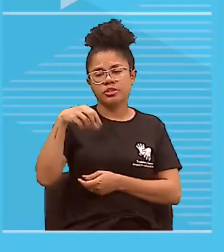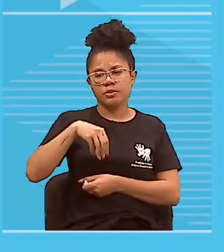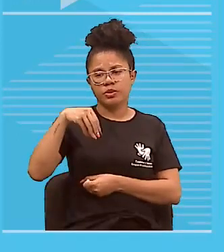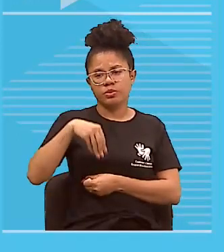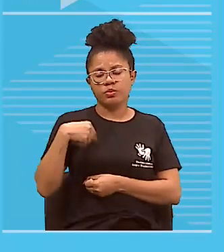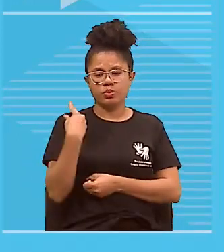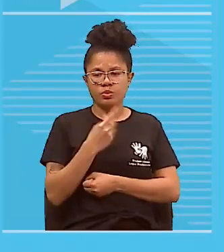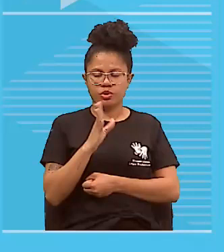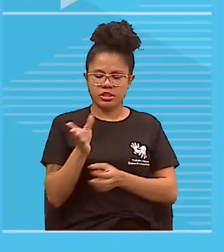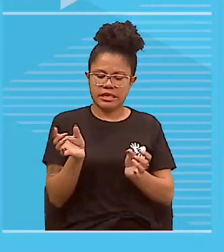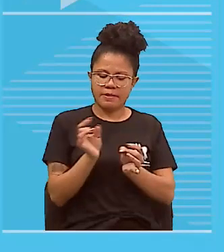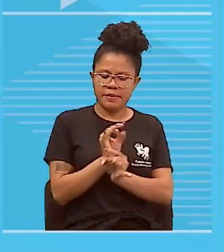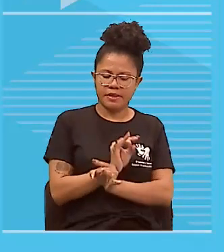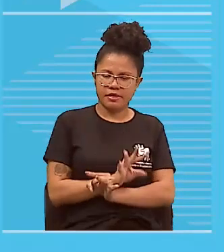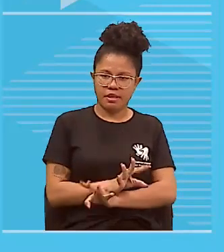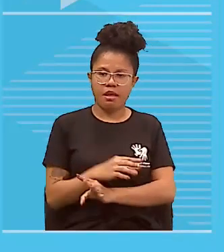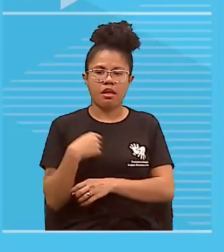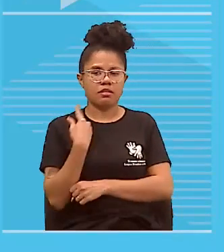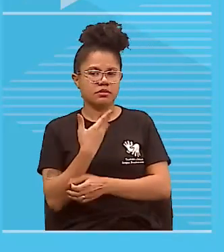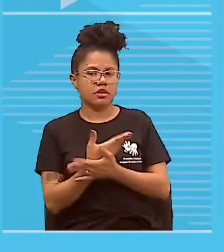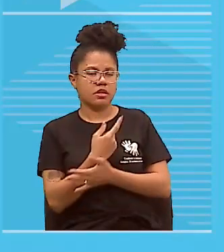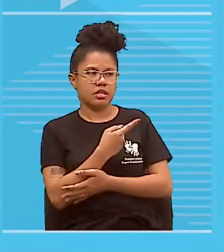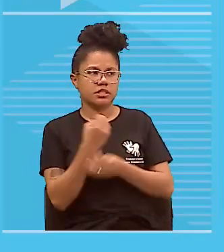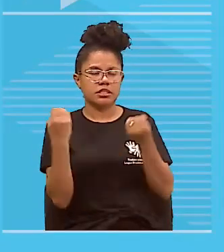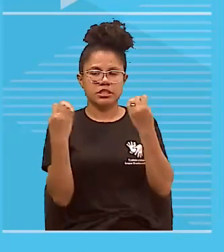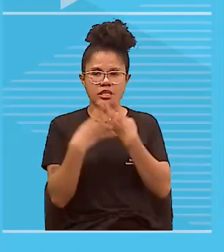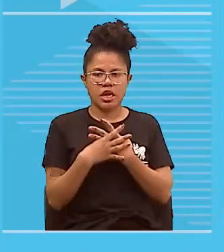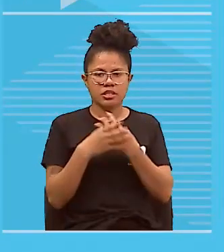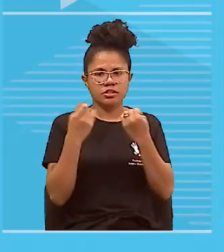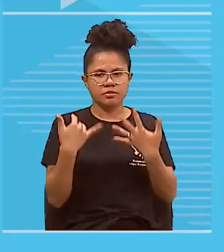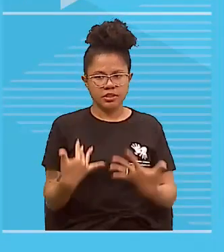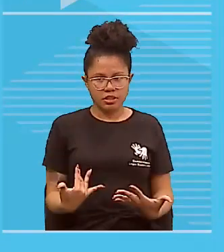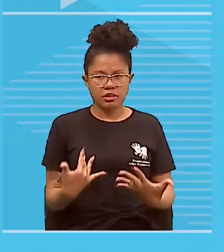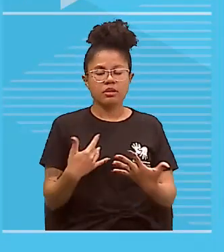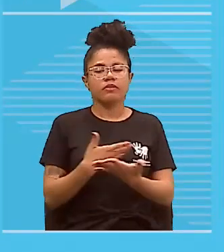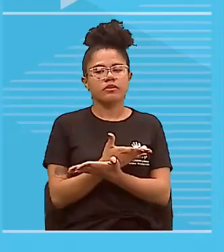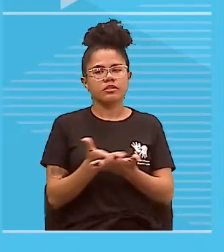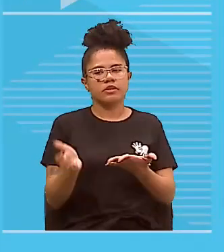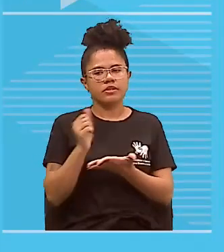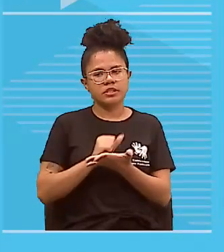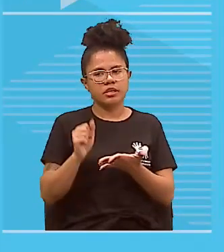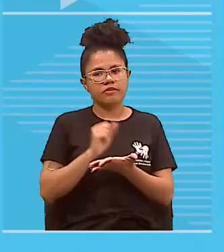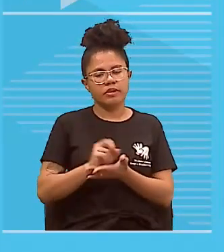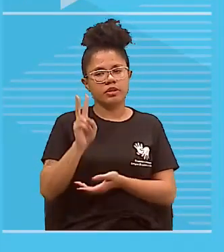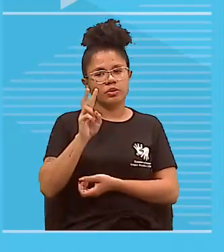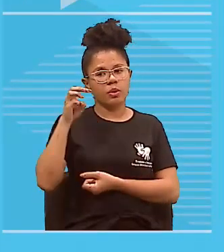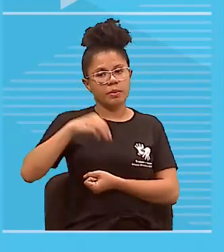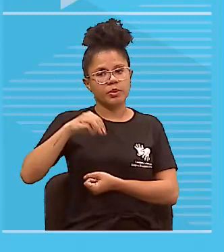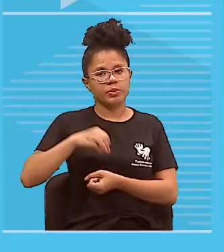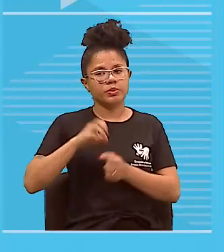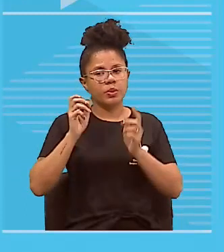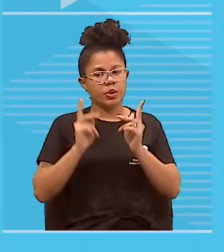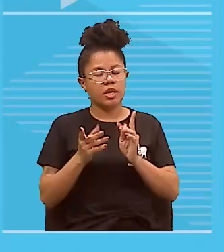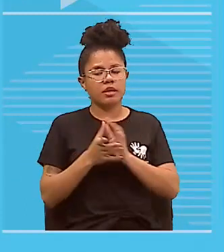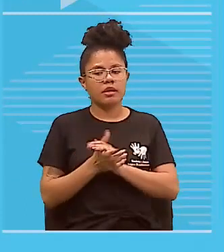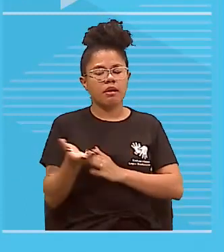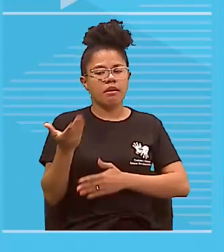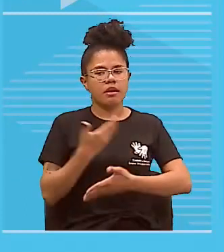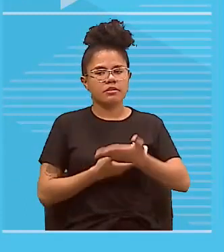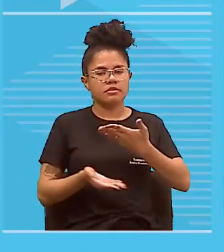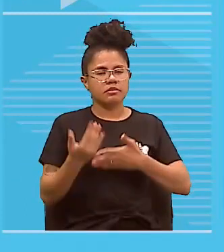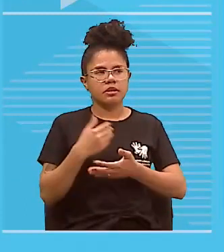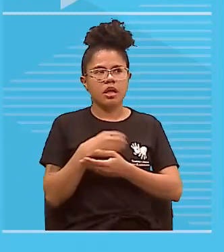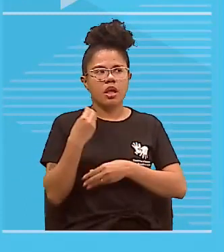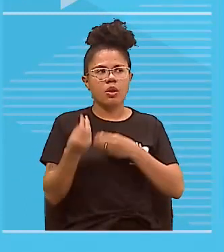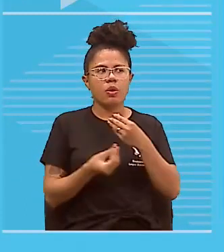A gente vai encerrar nossa aula nesse slide aí. Enquanto eu falo os outros dois, vocês vão escrever em 2 minutinhos essa resposta, tá certo? Relaciona